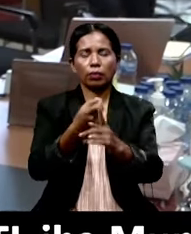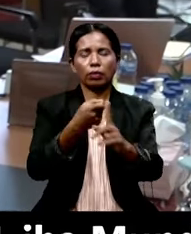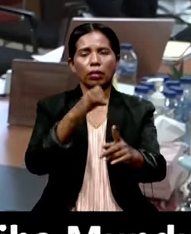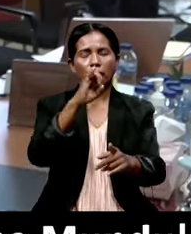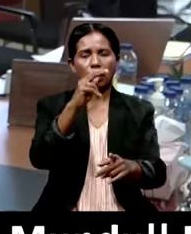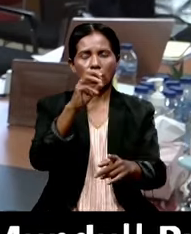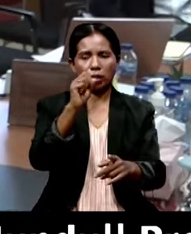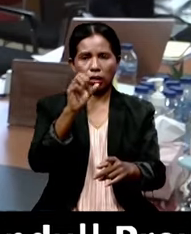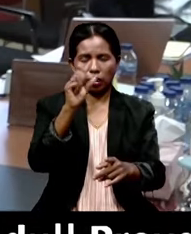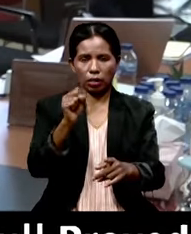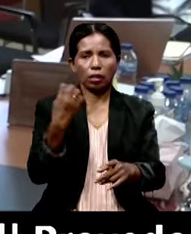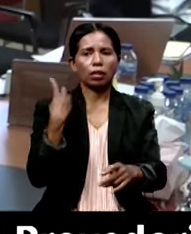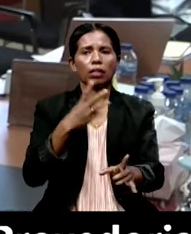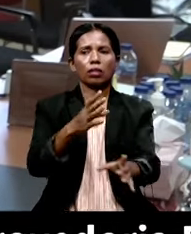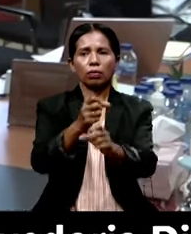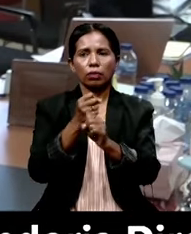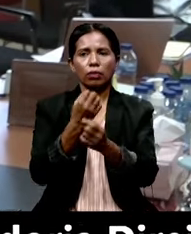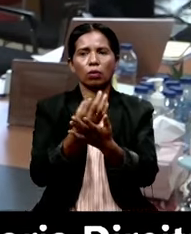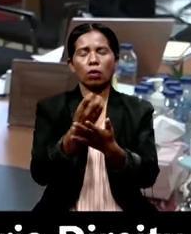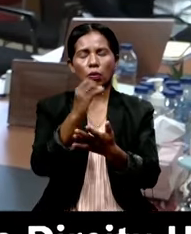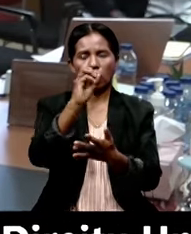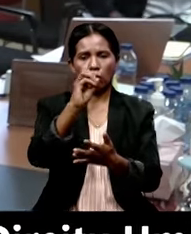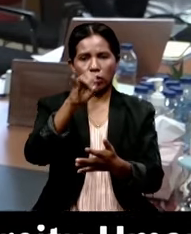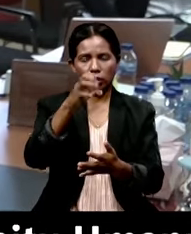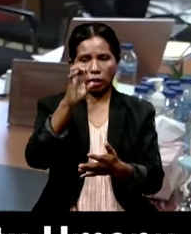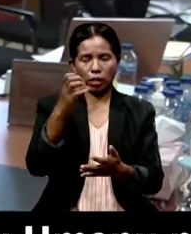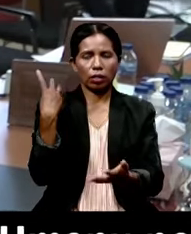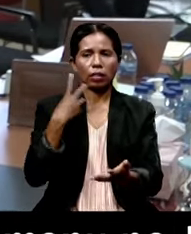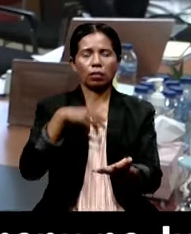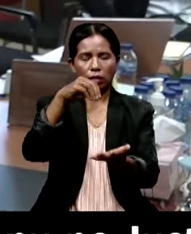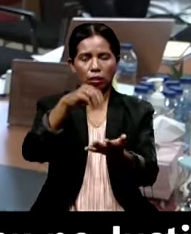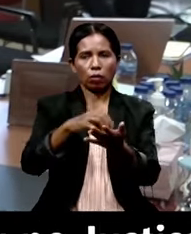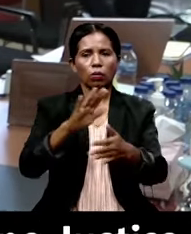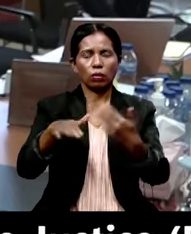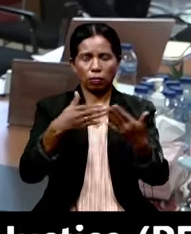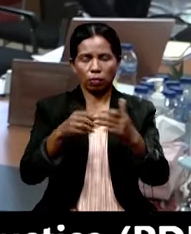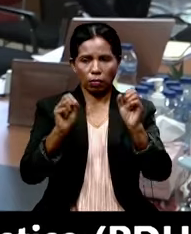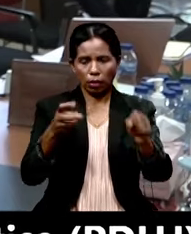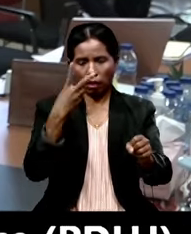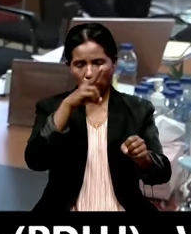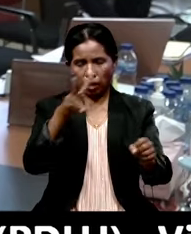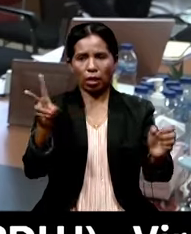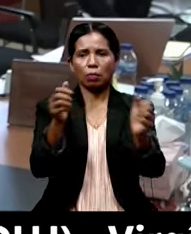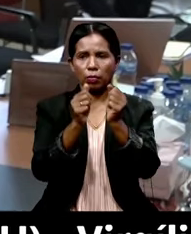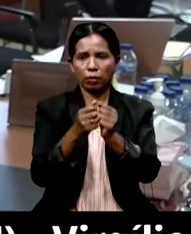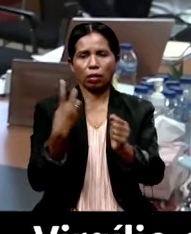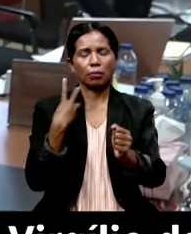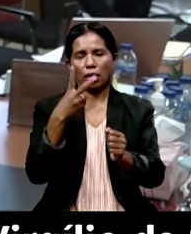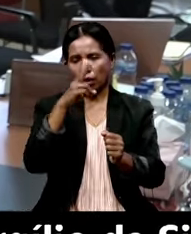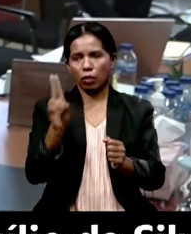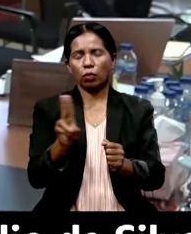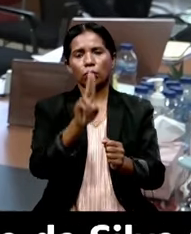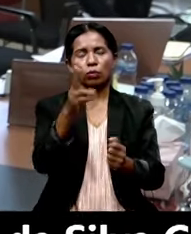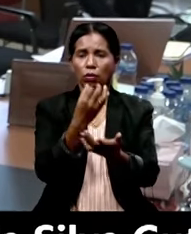INSS temos e fonte russo, orçamento geral do Estado, então o sistema tem tal para a tabela, o todo ele controla muito. A minha reunião execução, liliu